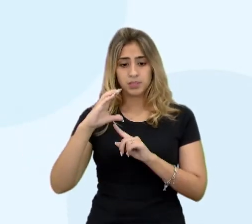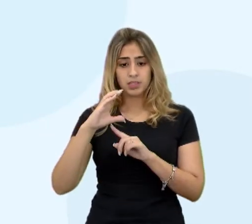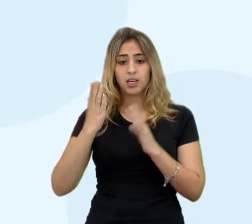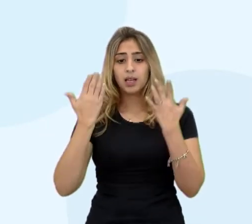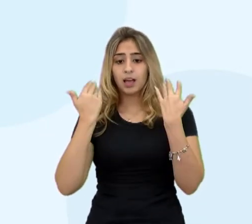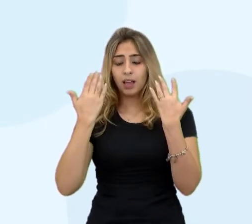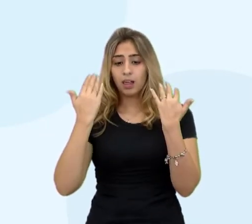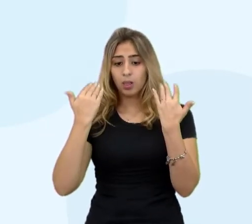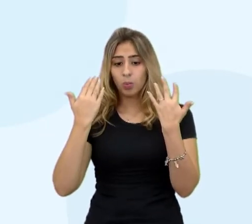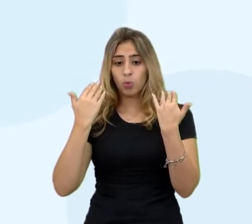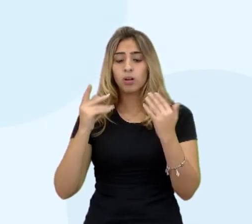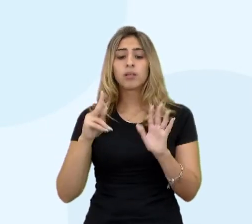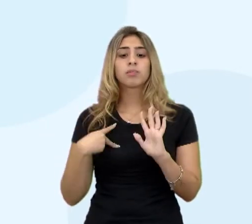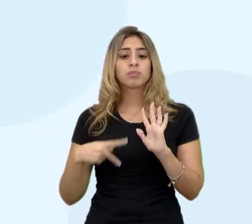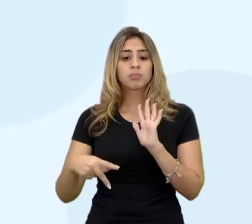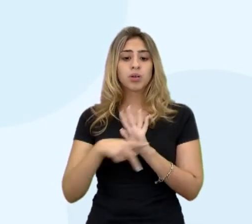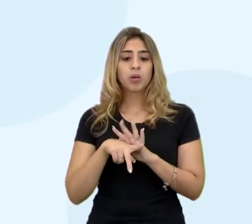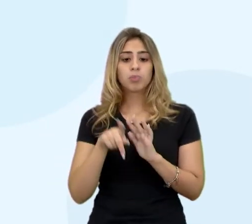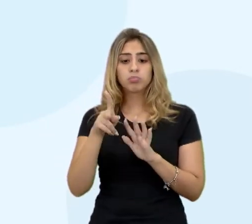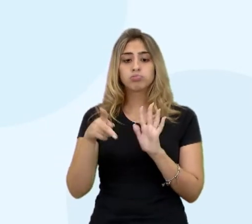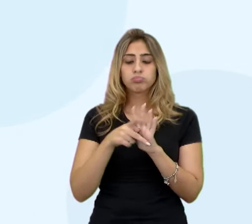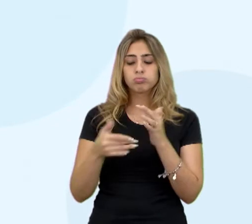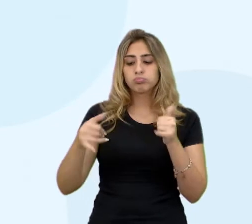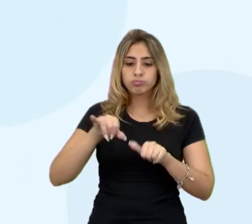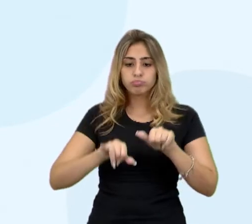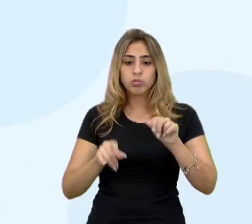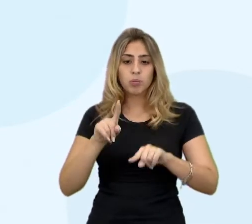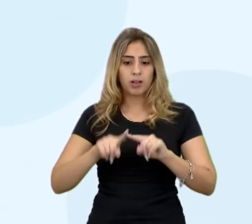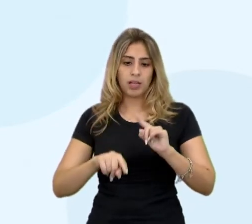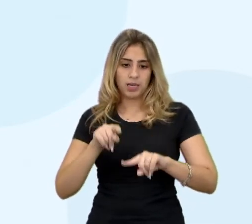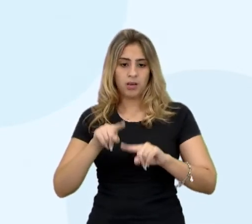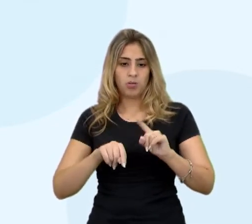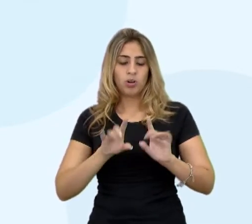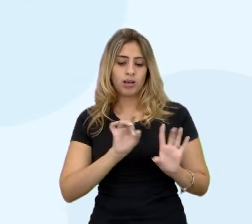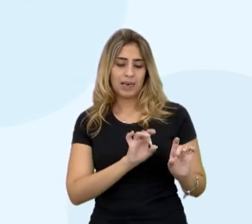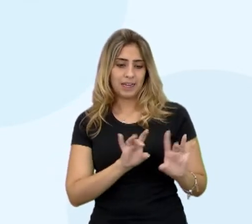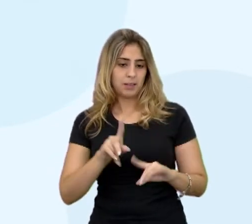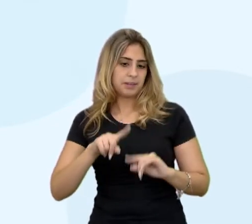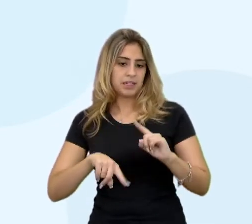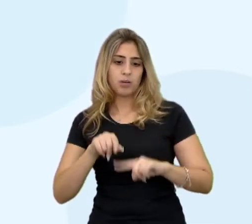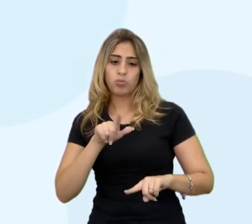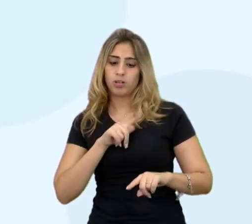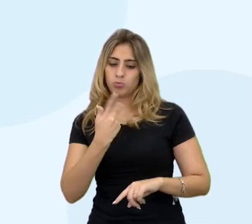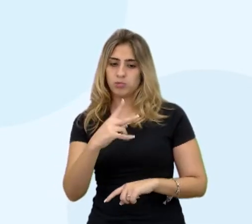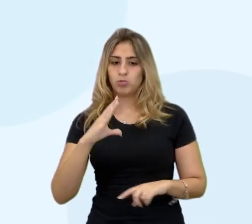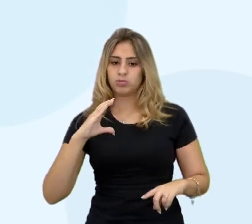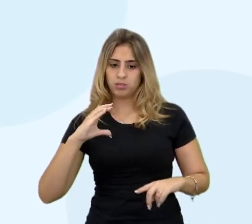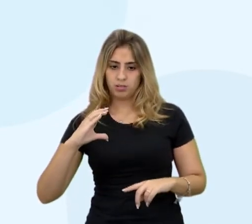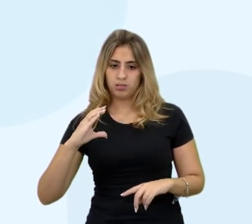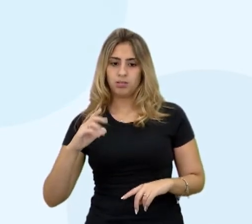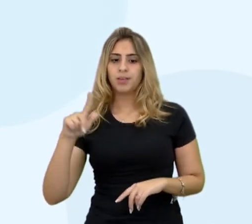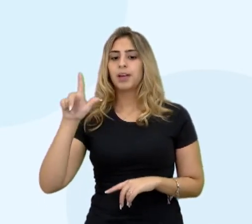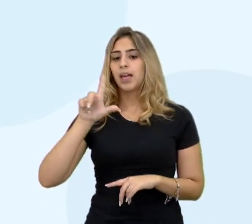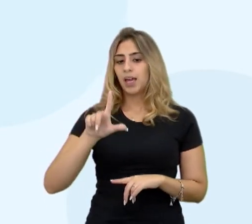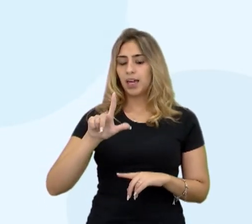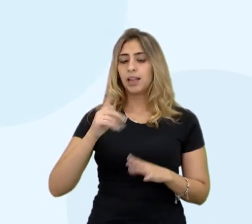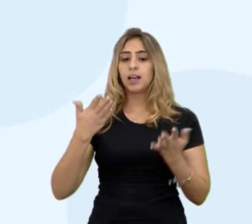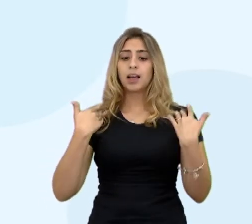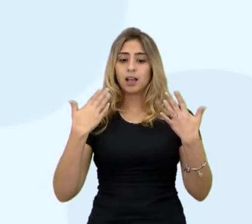específico. Específico da substância, específico do material. Cada material tem um, tá? E calor latente